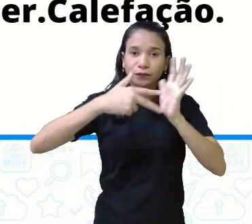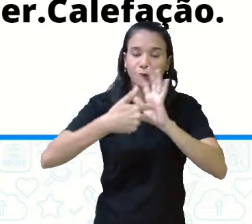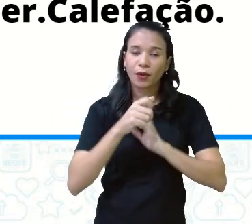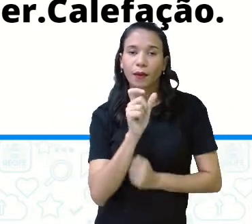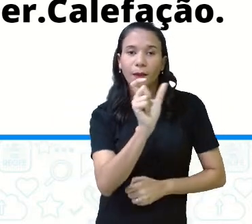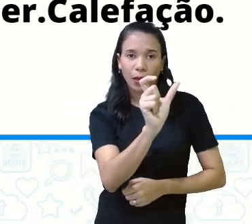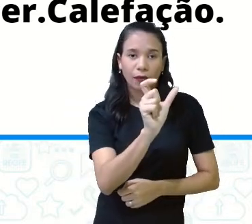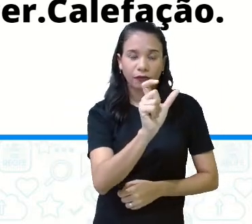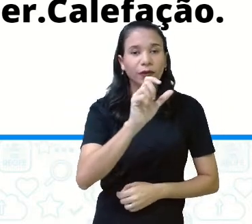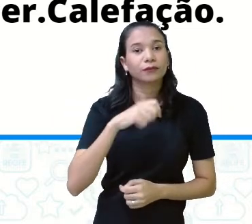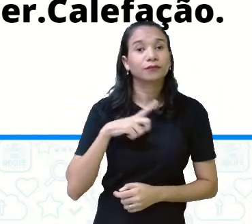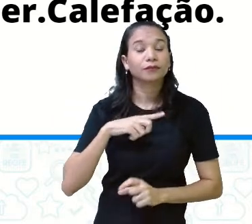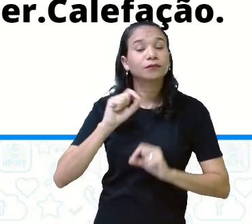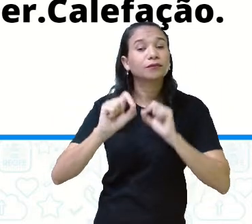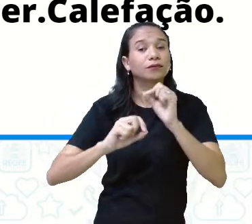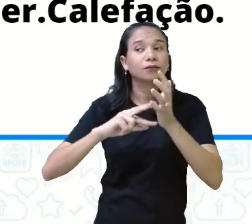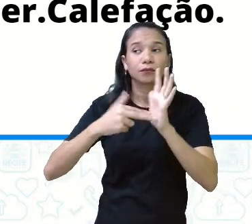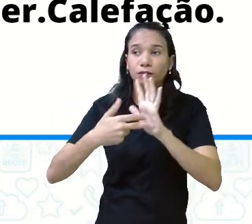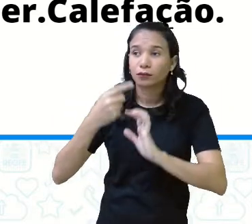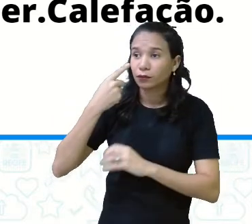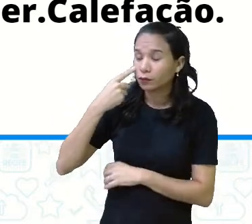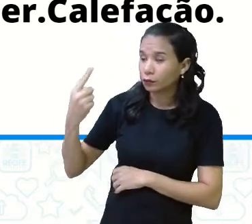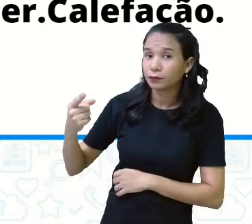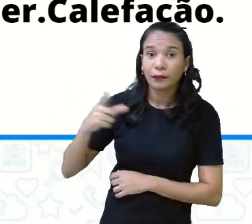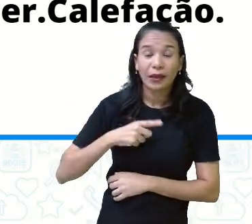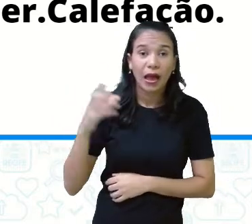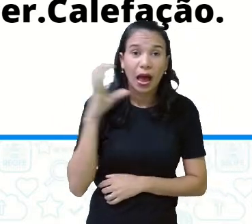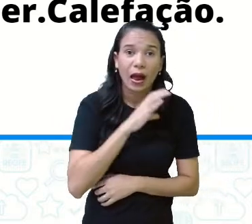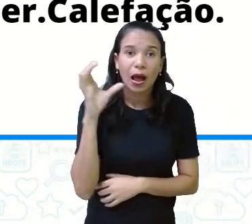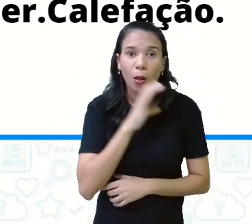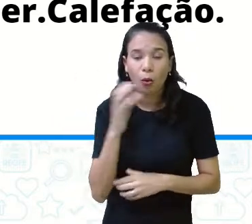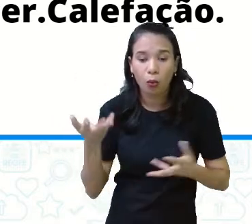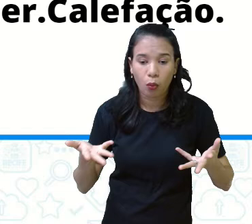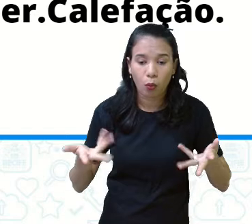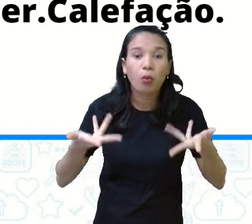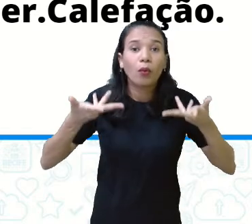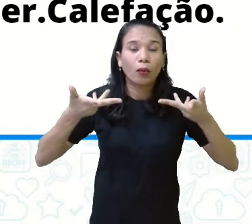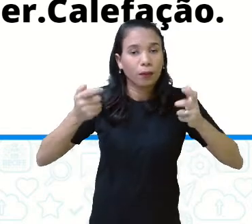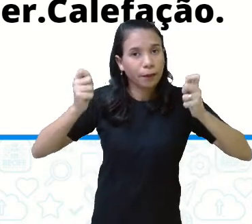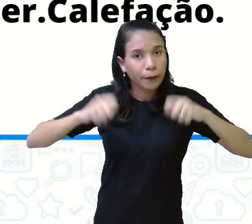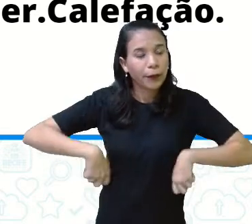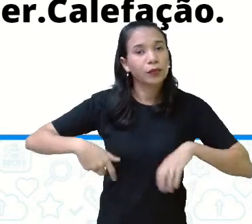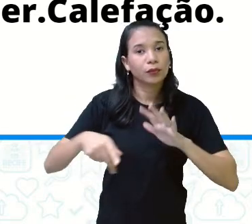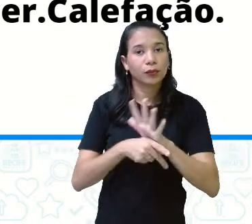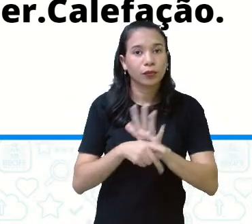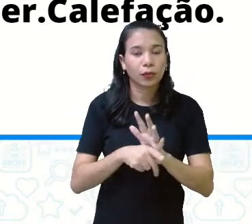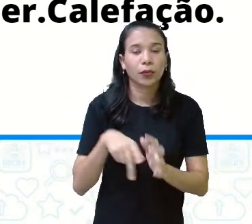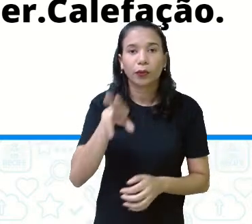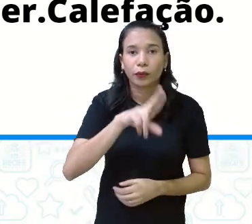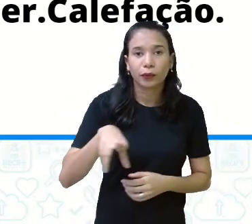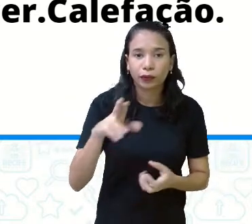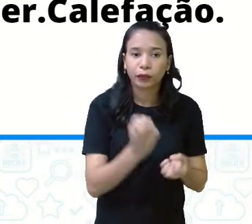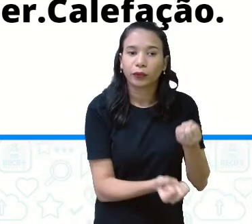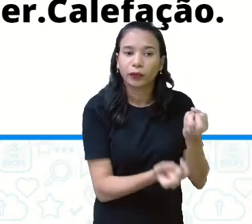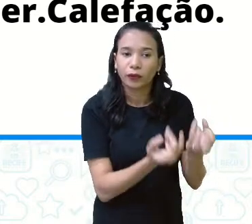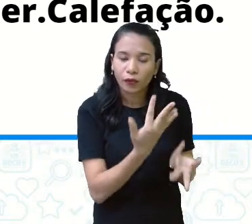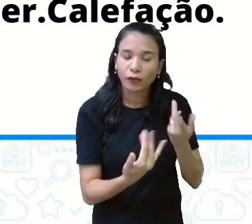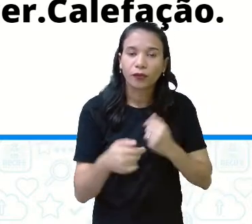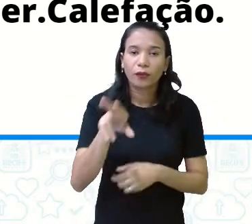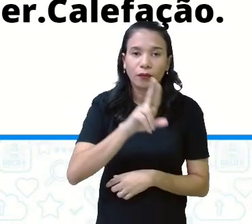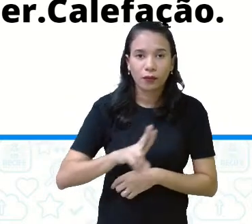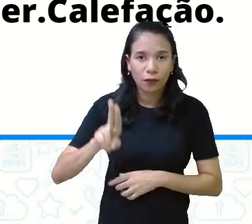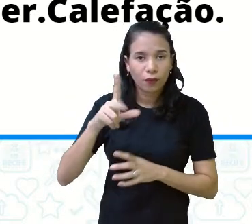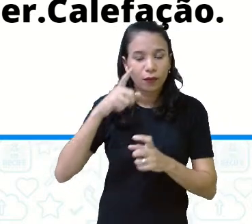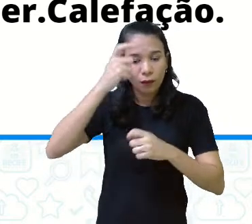da palavra aquecimento. O que significa aquecimento? Produção de calor, Pode ser aquecimento a carvão, ação, efeito